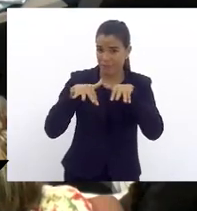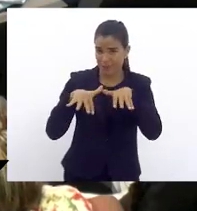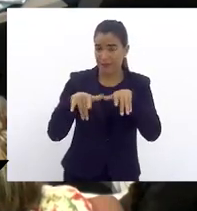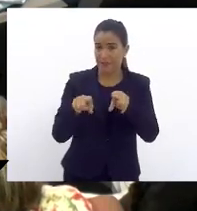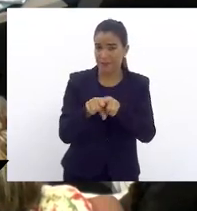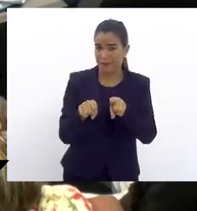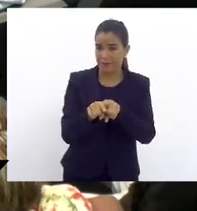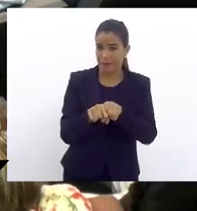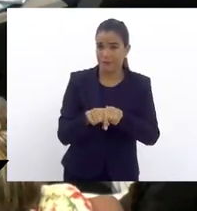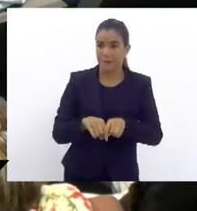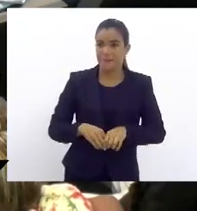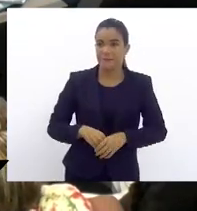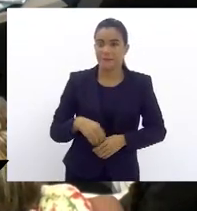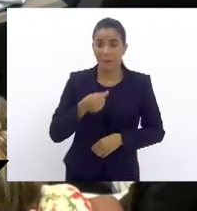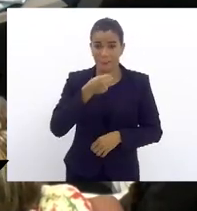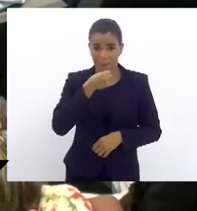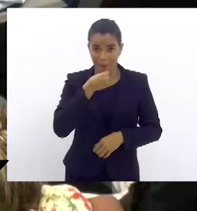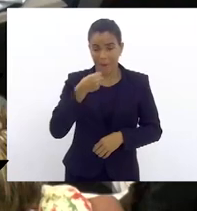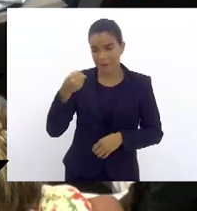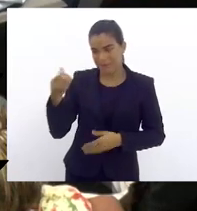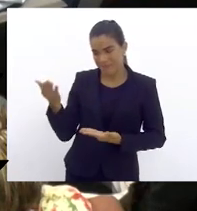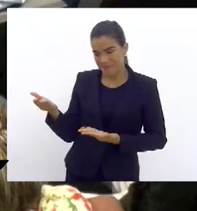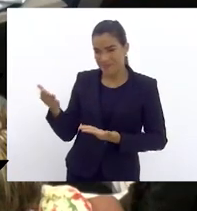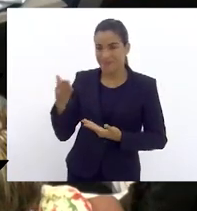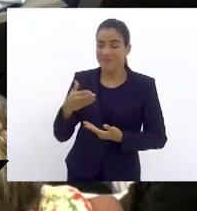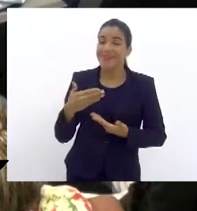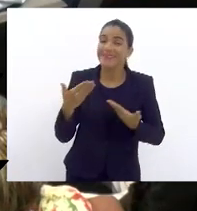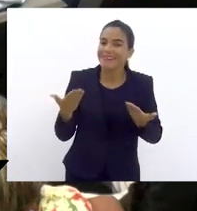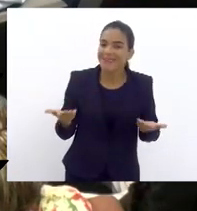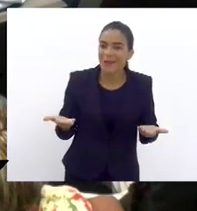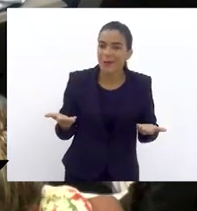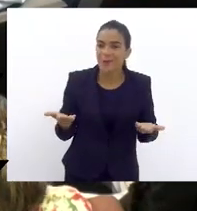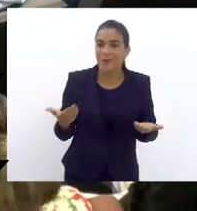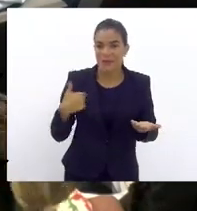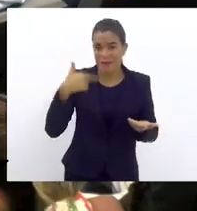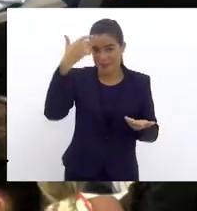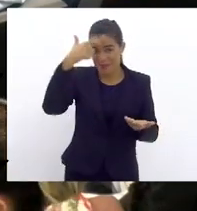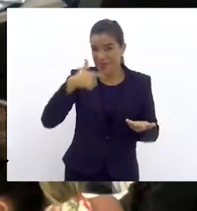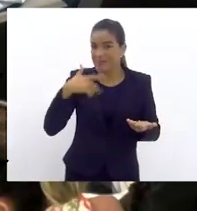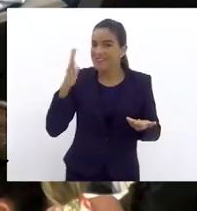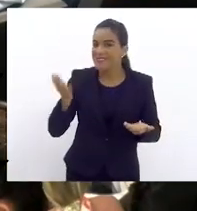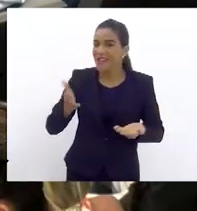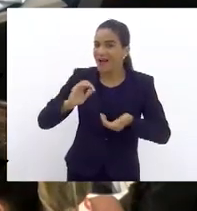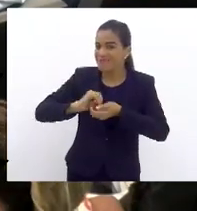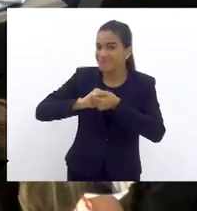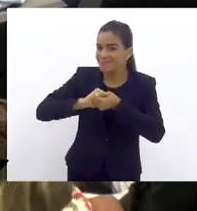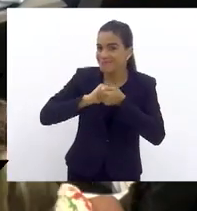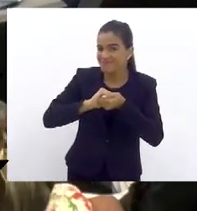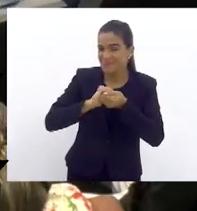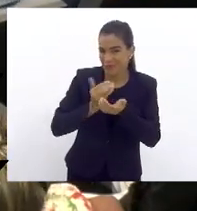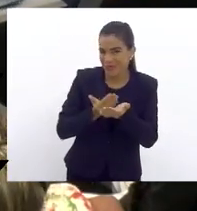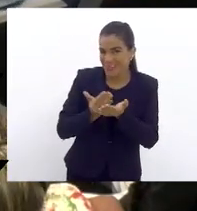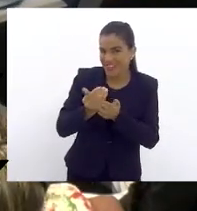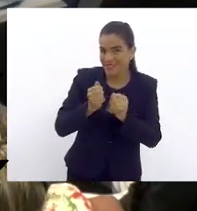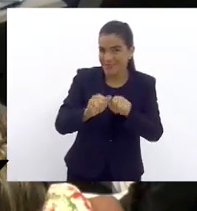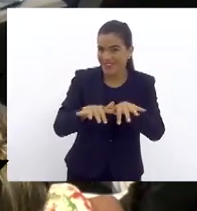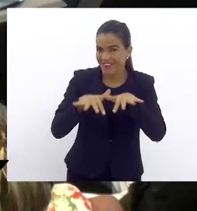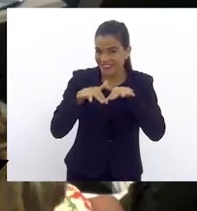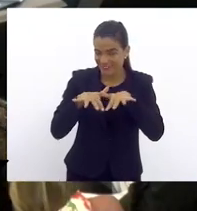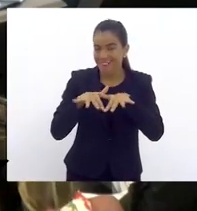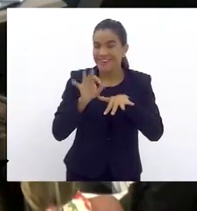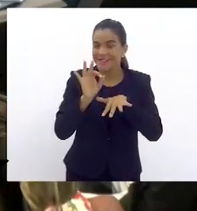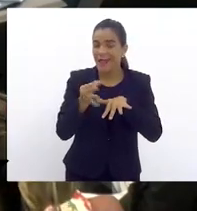falar aqui das palavras bem então eu já fiz a minha saudação Inicial e agora eu vou